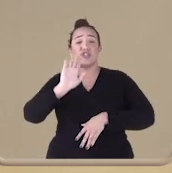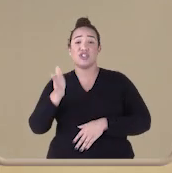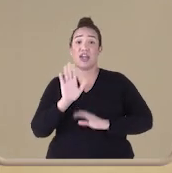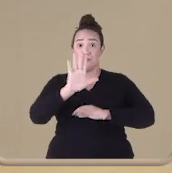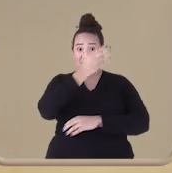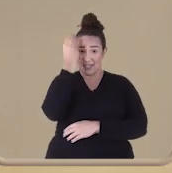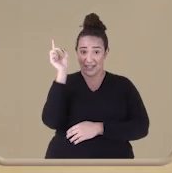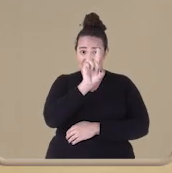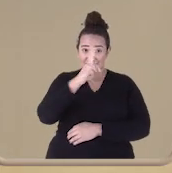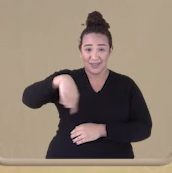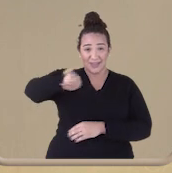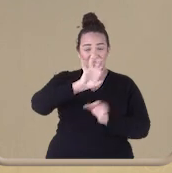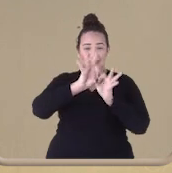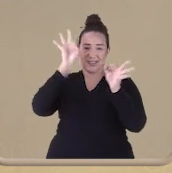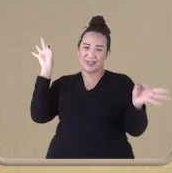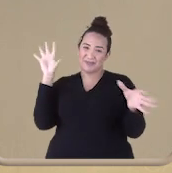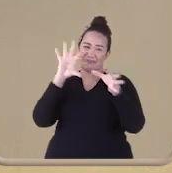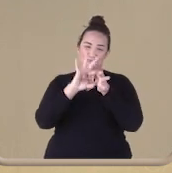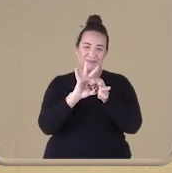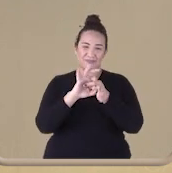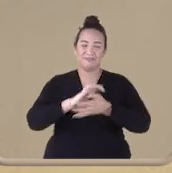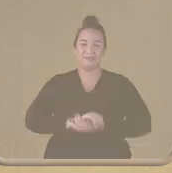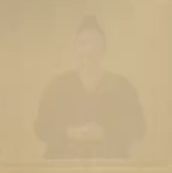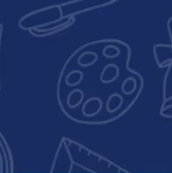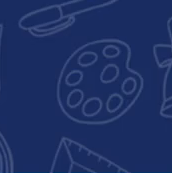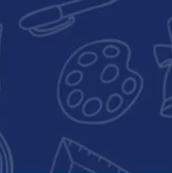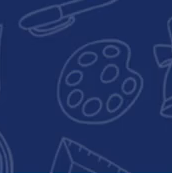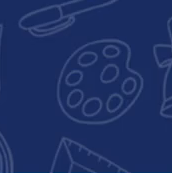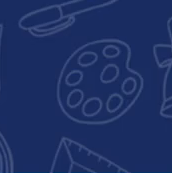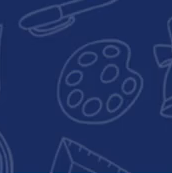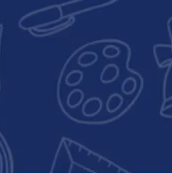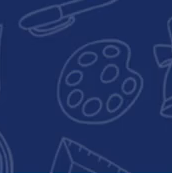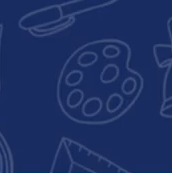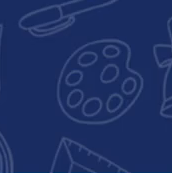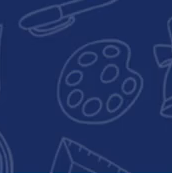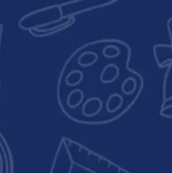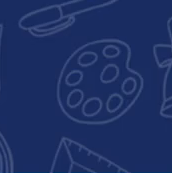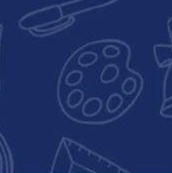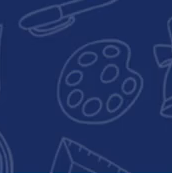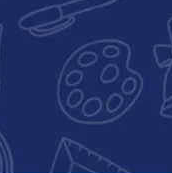mas não se esqueçam, mesmo distantes, estamos juntos.